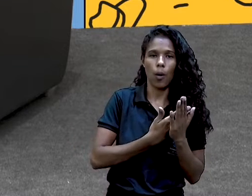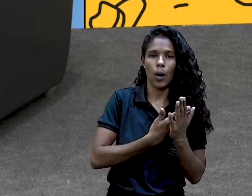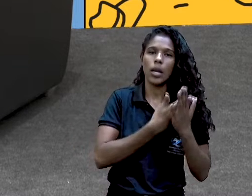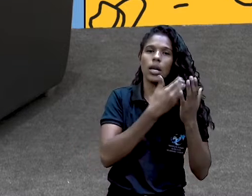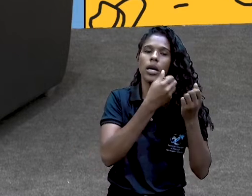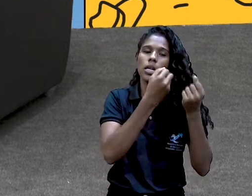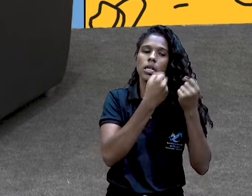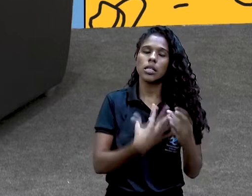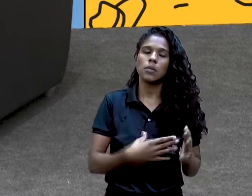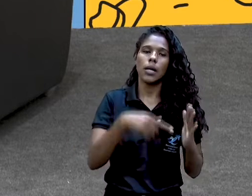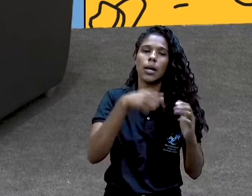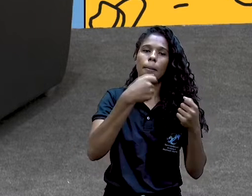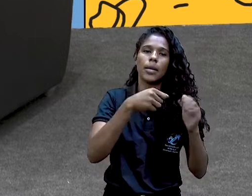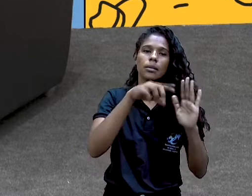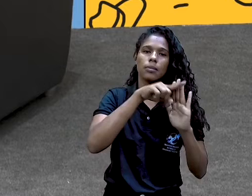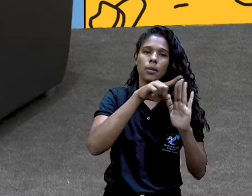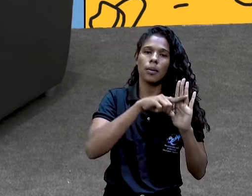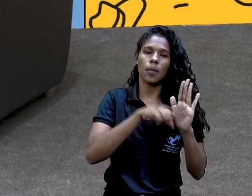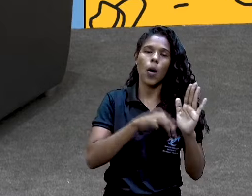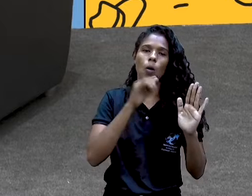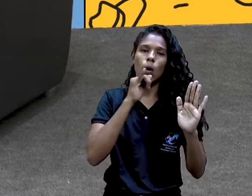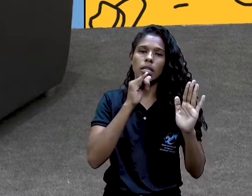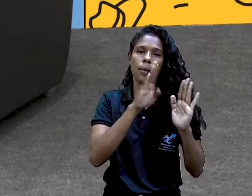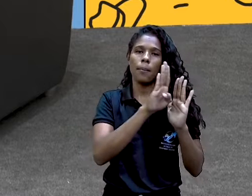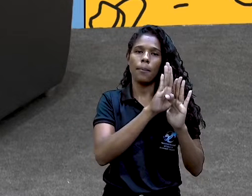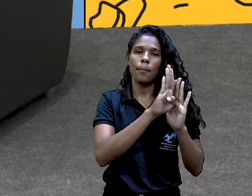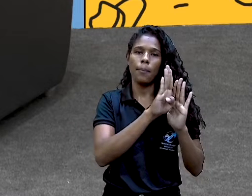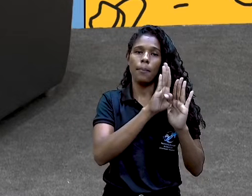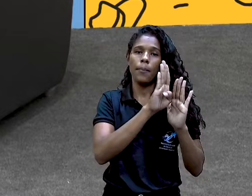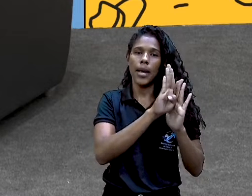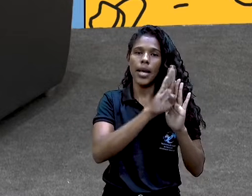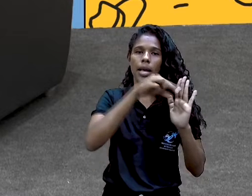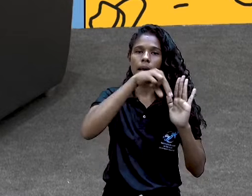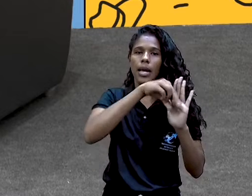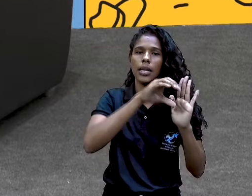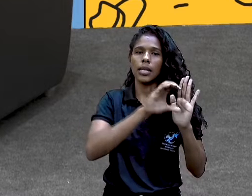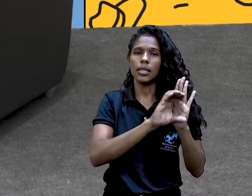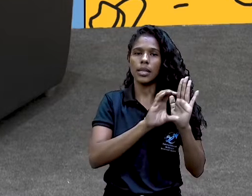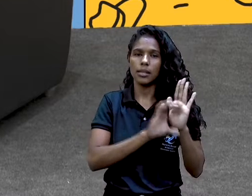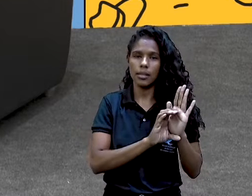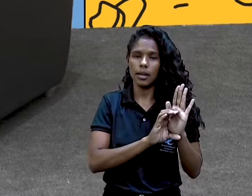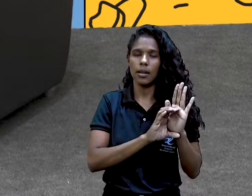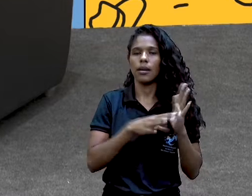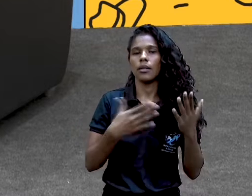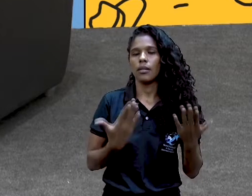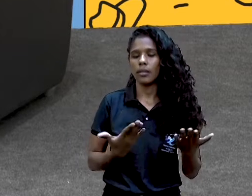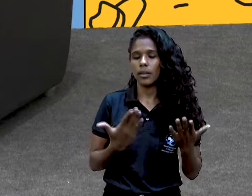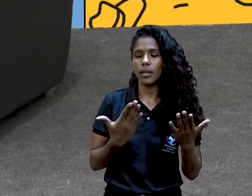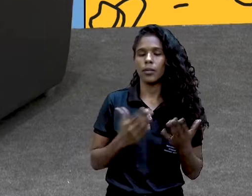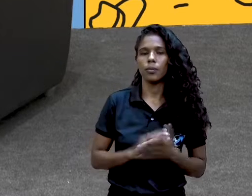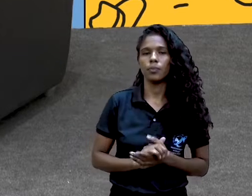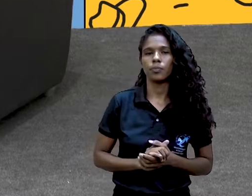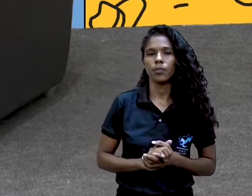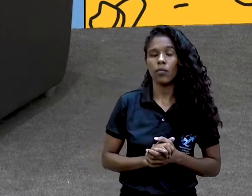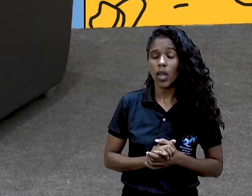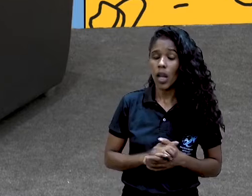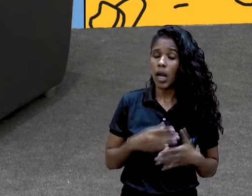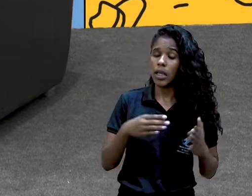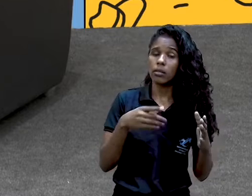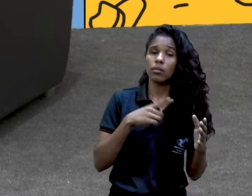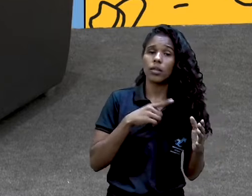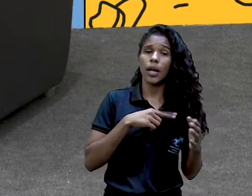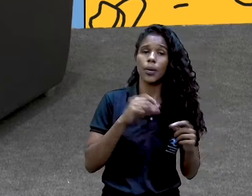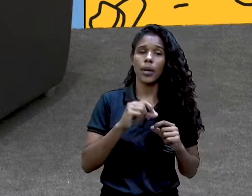todas as ações que acontecem dentro das escolas. Entre elas, nós temos algumas competências. Uma delas diz respeito